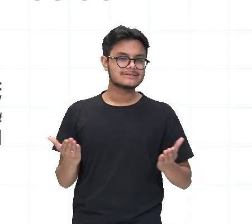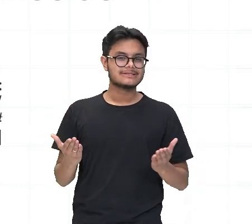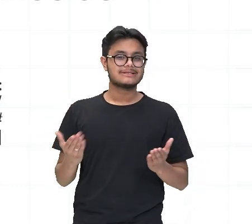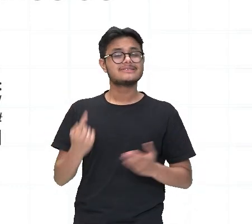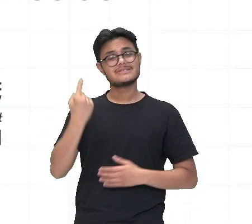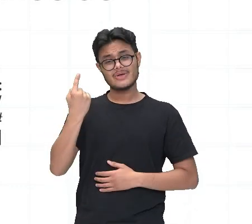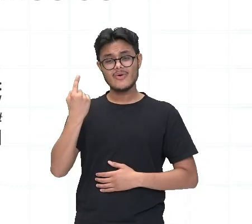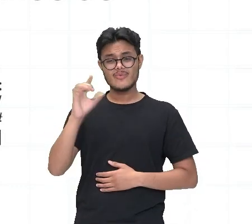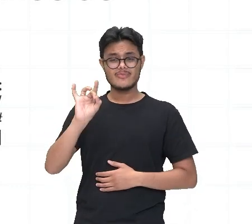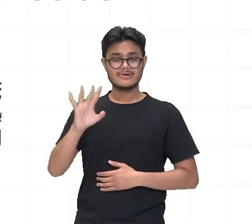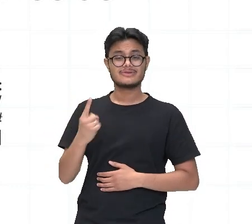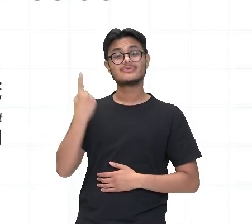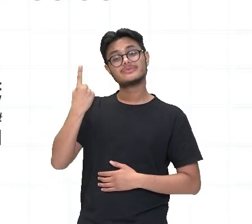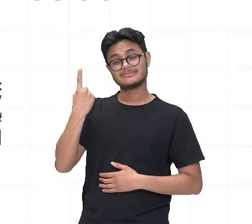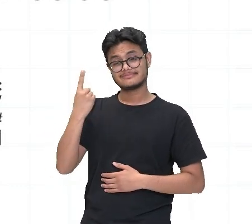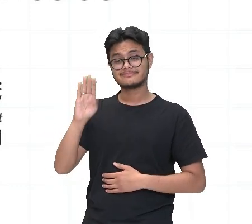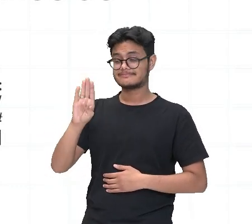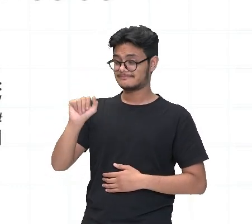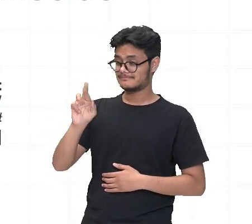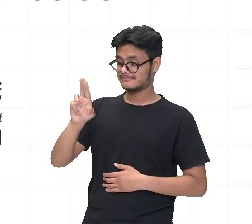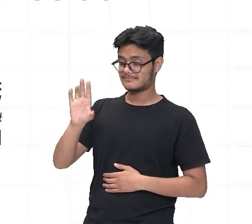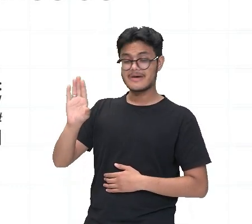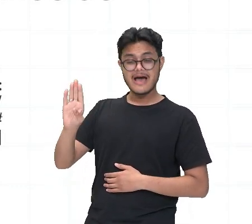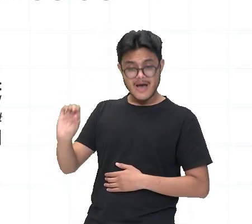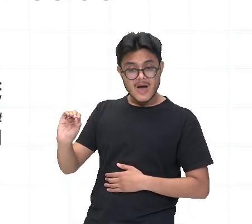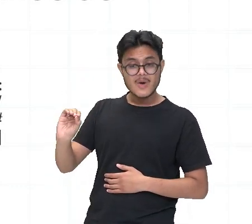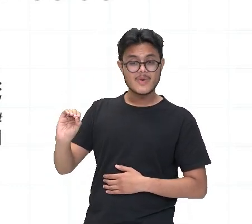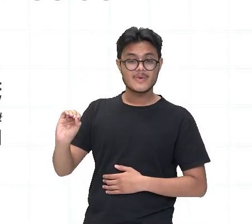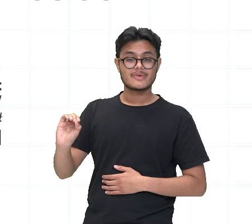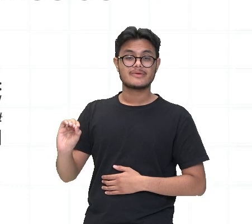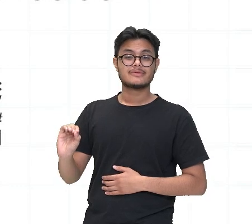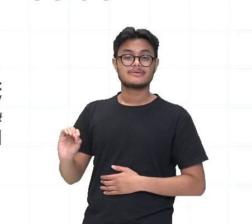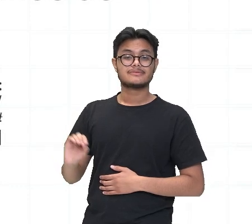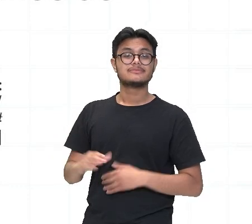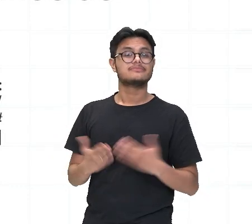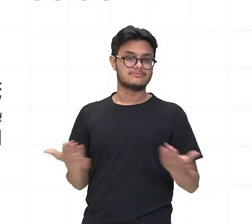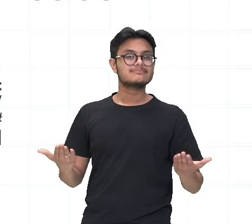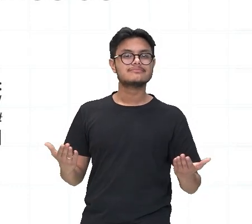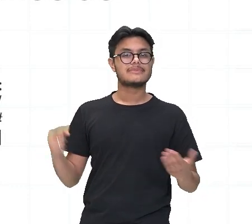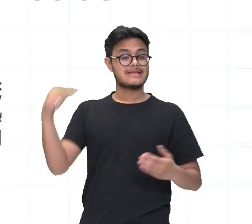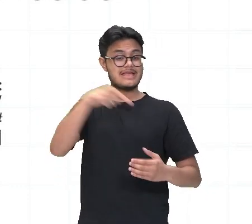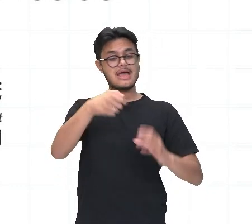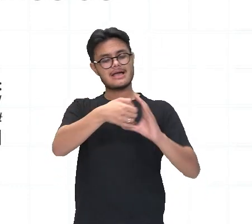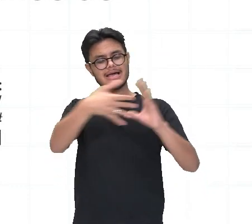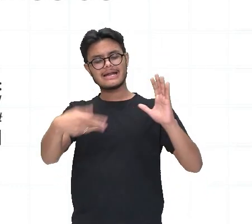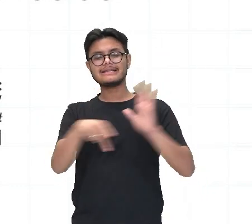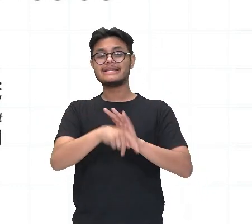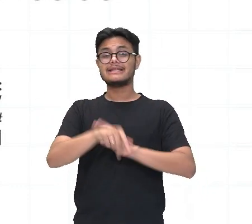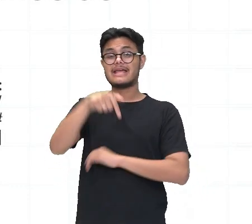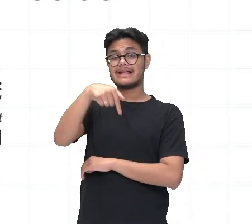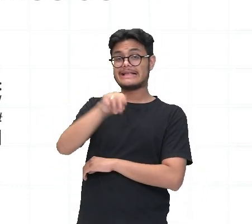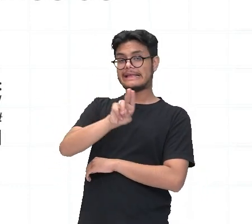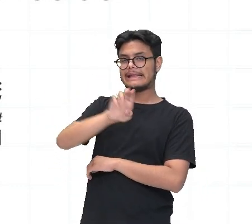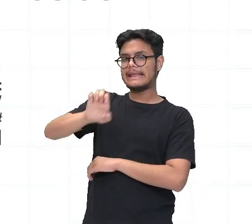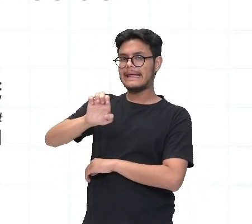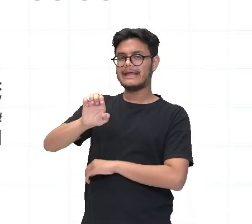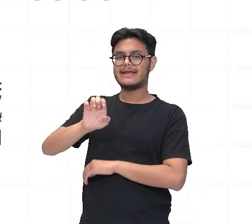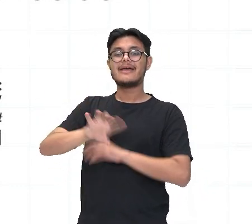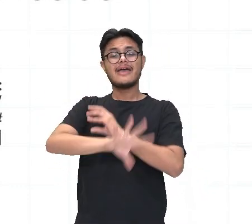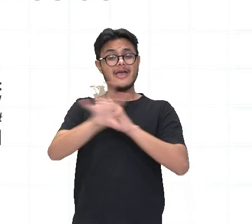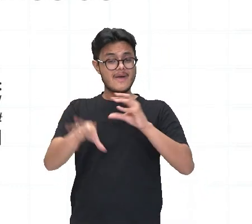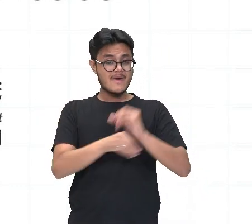uma vez colocando o barco verde, que era longo e forte. Essa palavrinha aqui é um